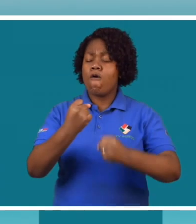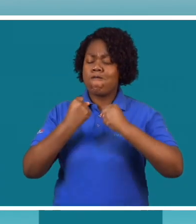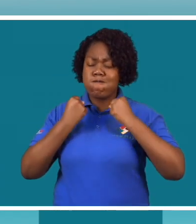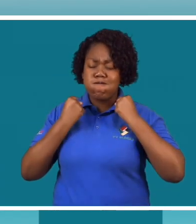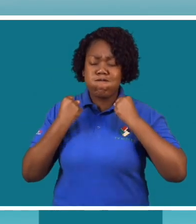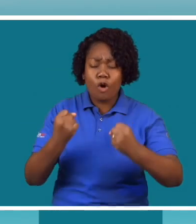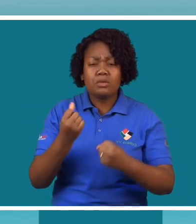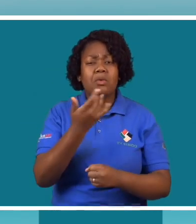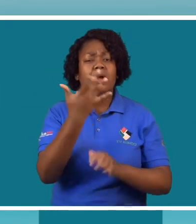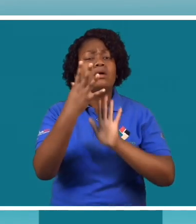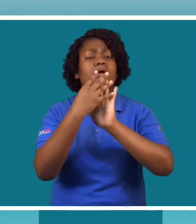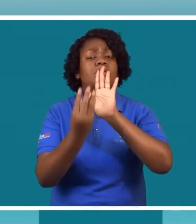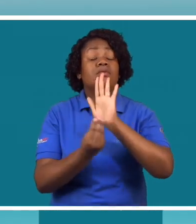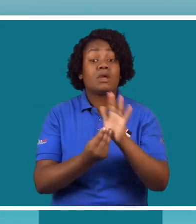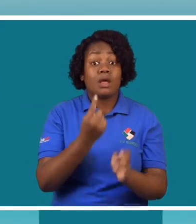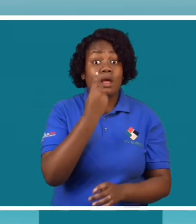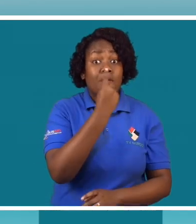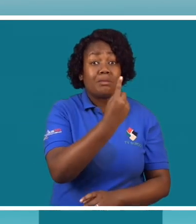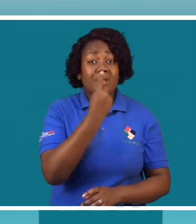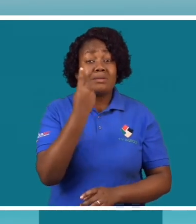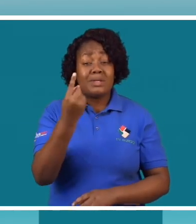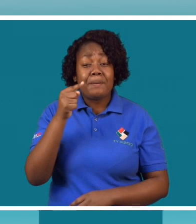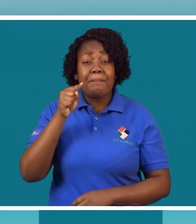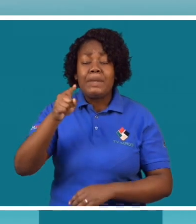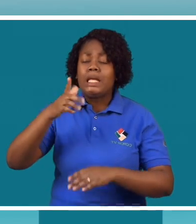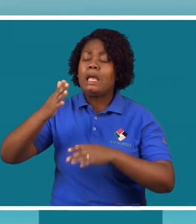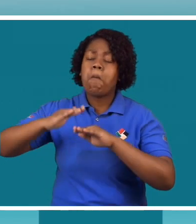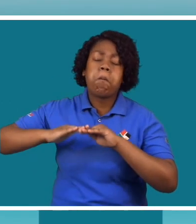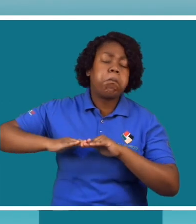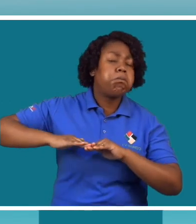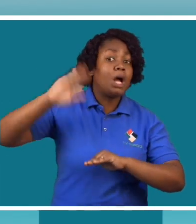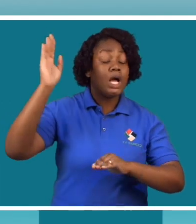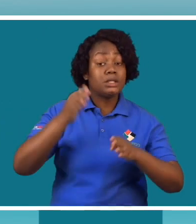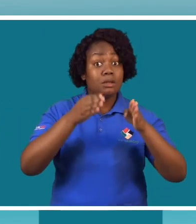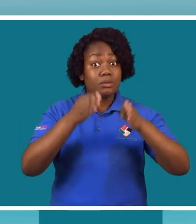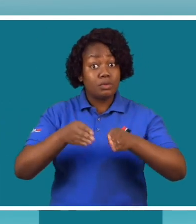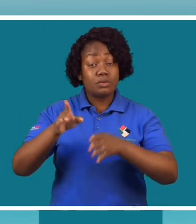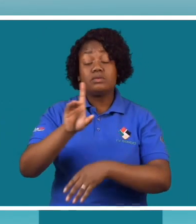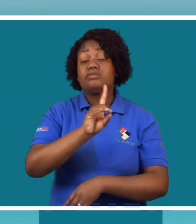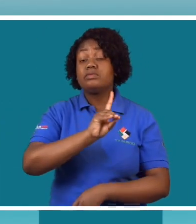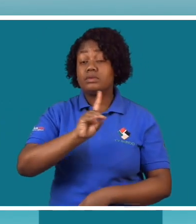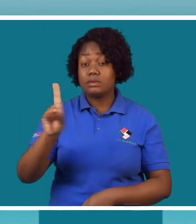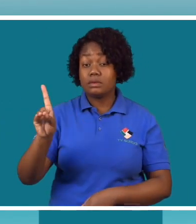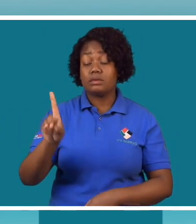Estima-se que o ciclone Idai afetou mais de 111 mil pessoas com deficiência.